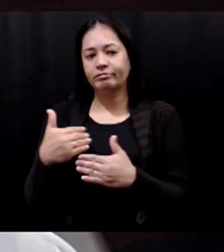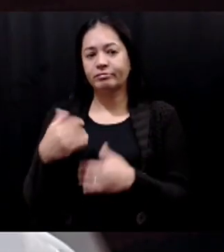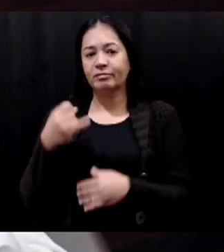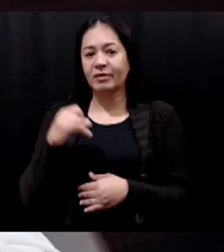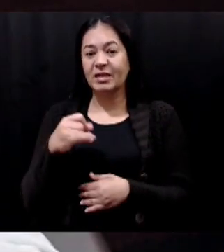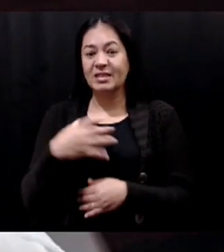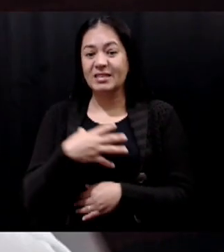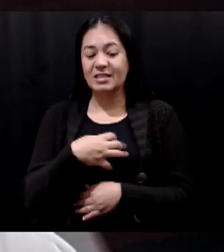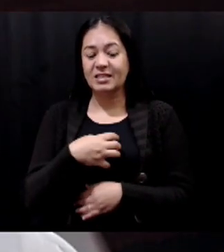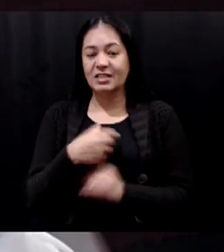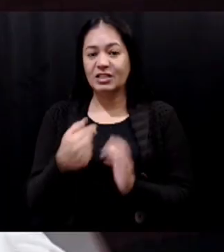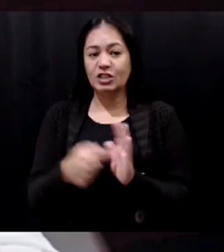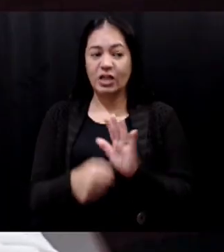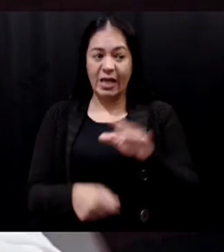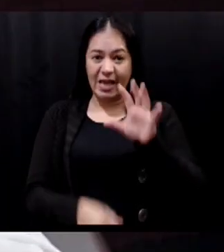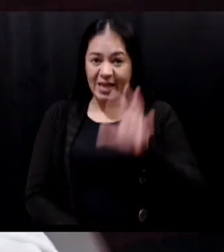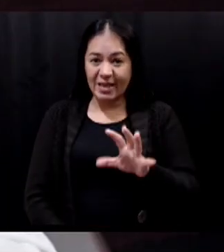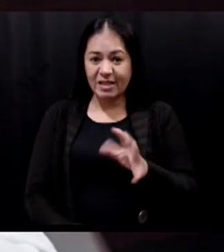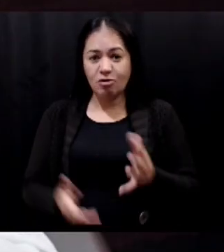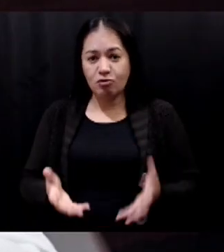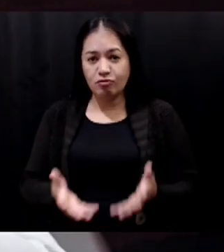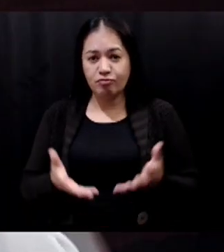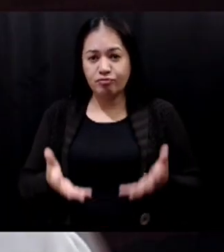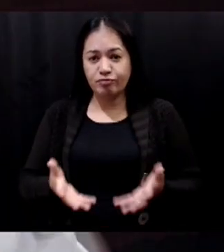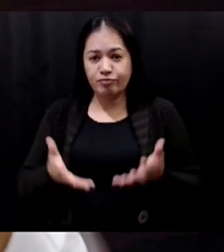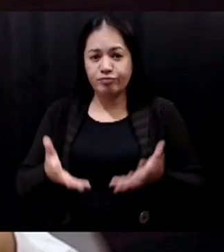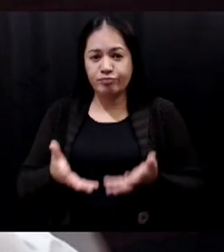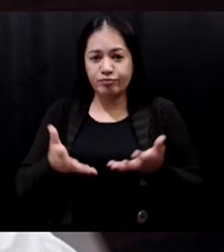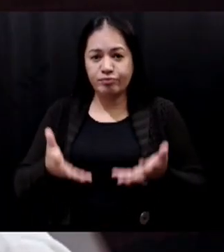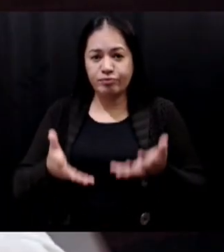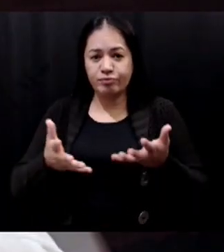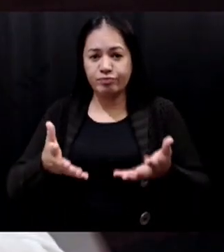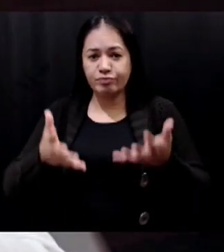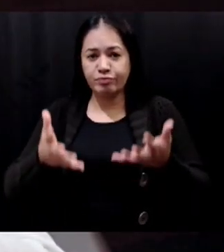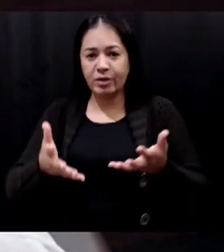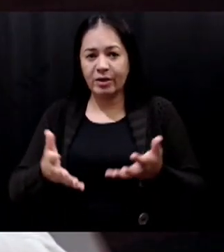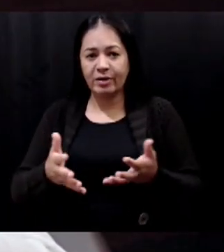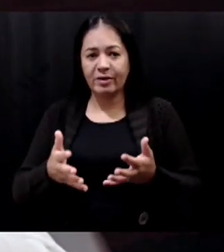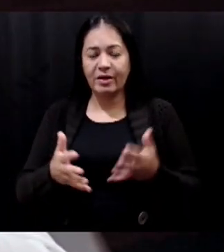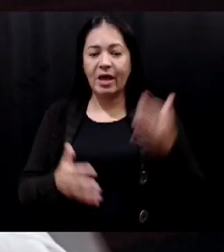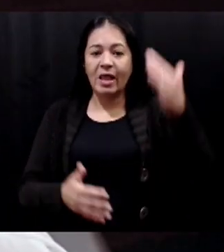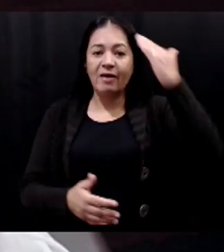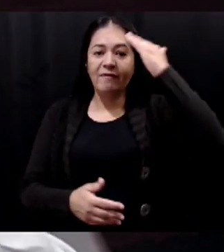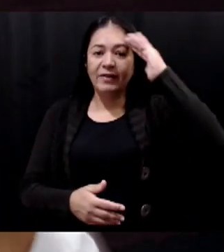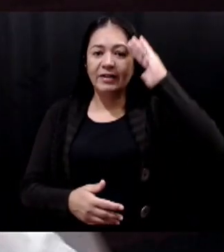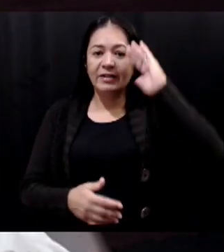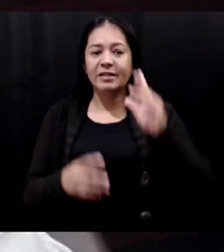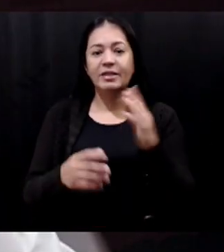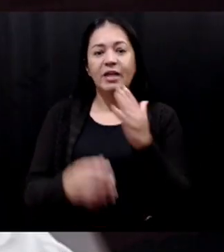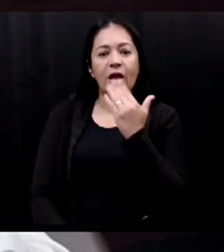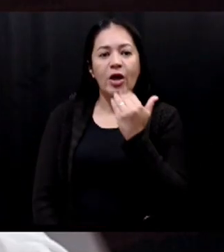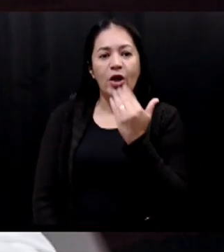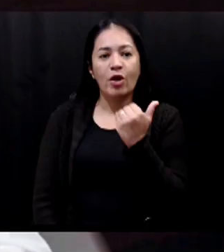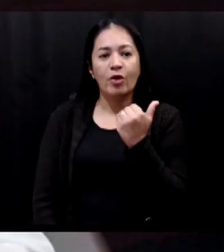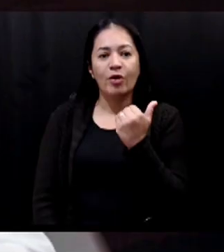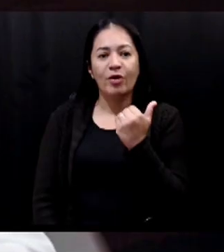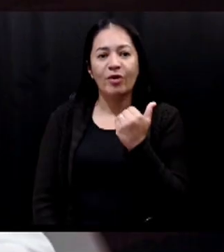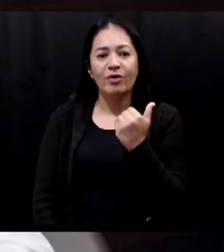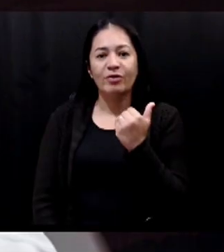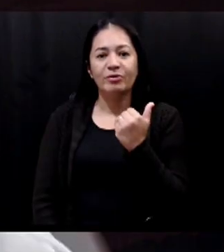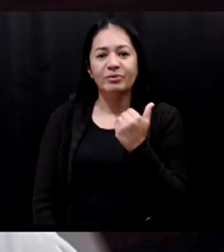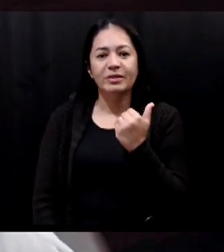for reforçado, for estimulado, ela vai entender o alimento como uma recompensa. Essa é a relação que ela